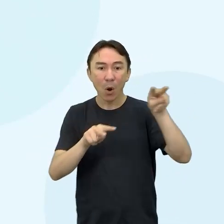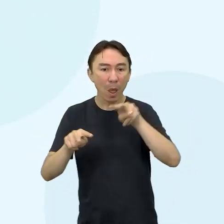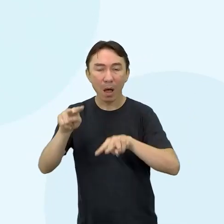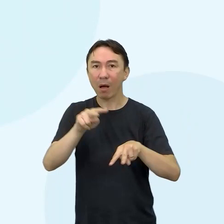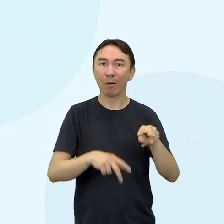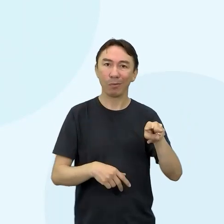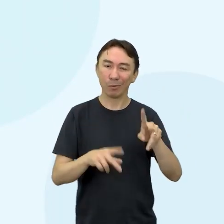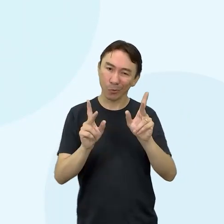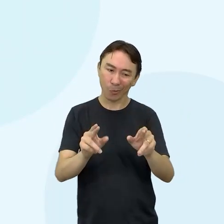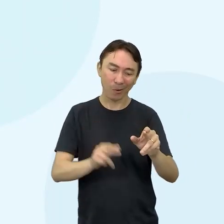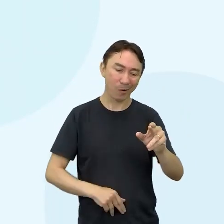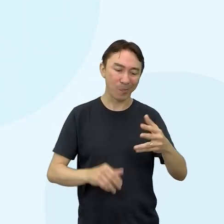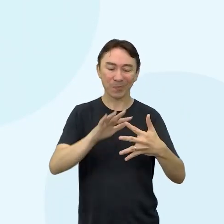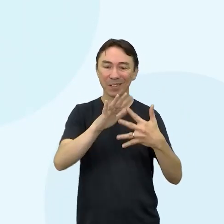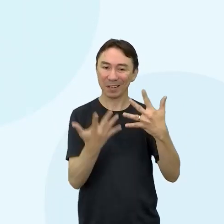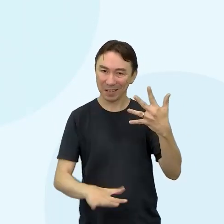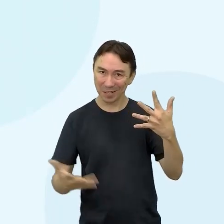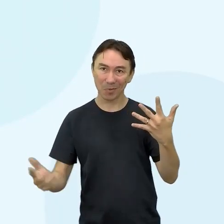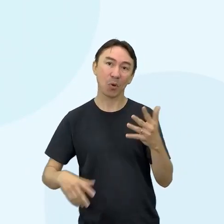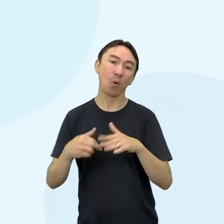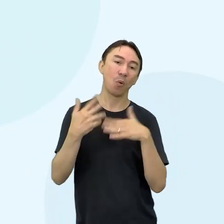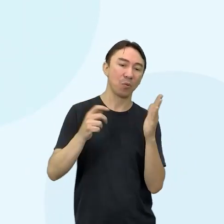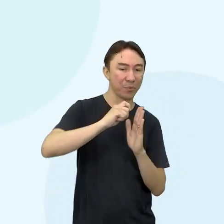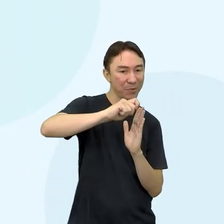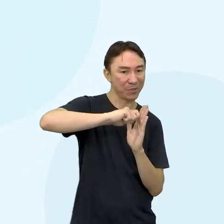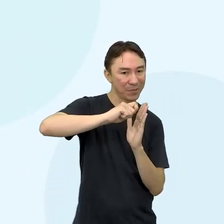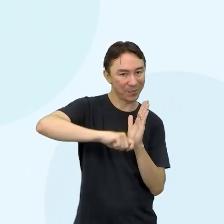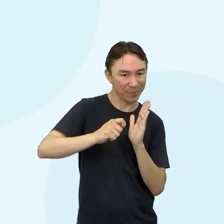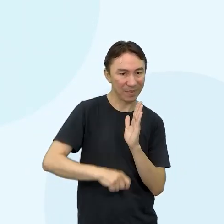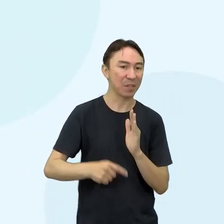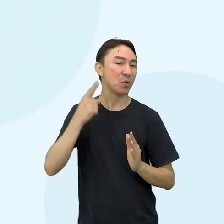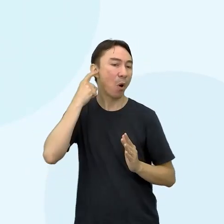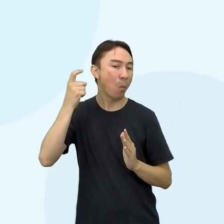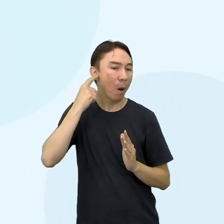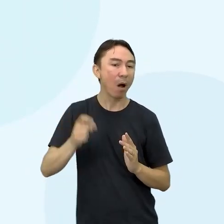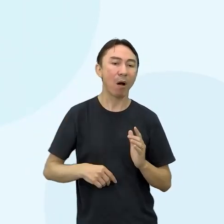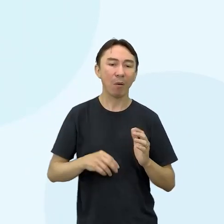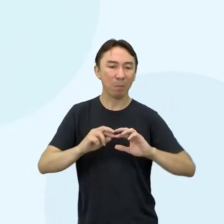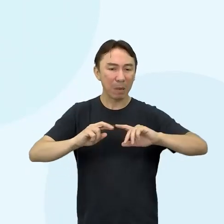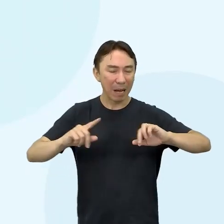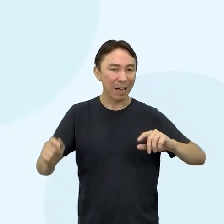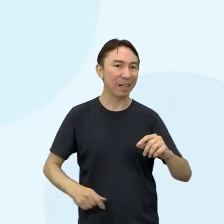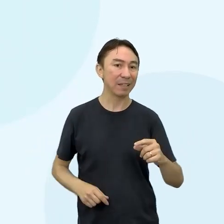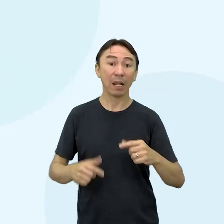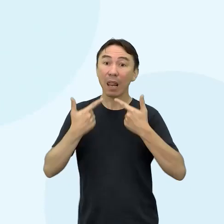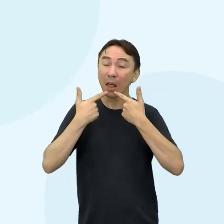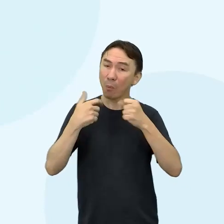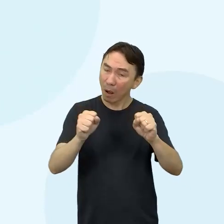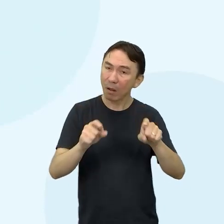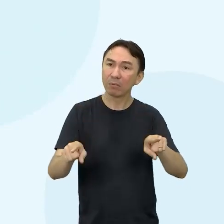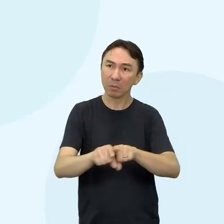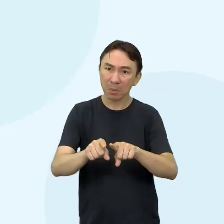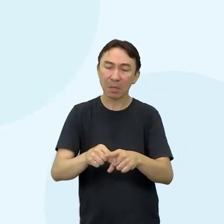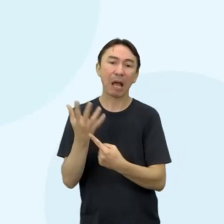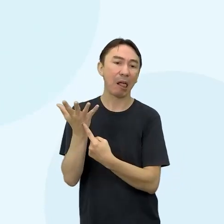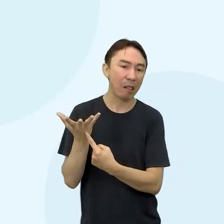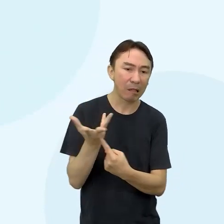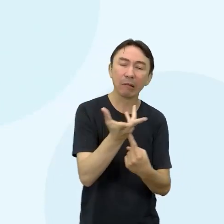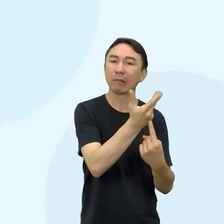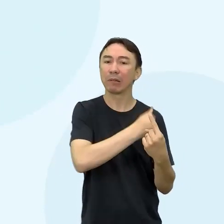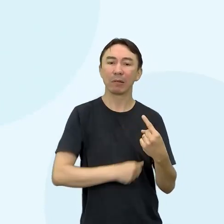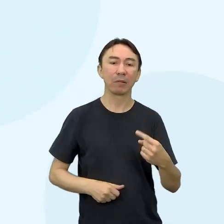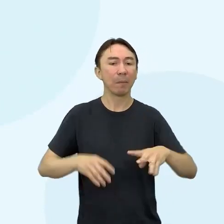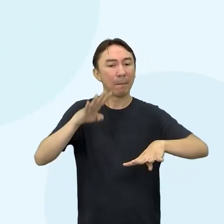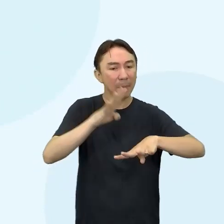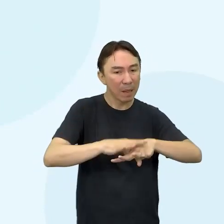e digital, bem como o conhecimento das linguagens artísticas, matemática e científica, para se expressar